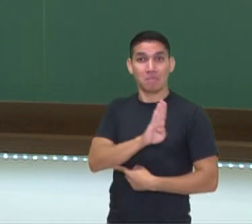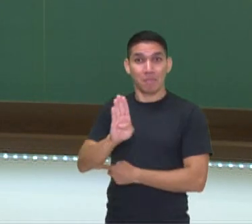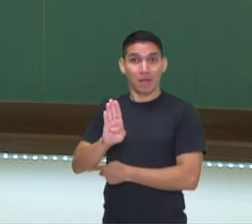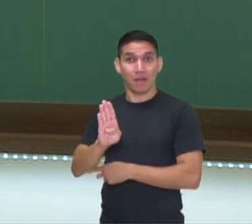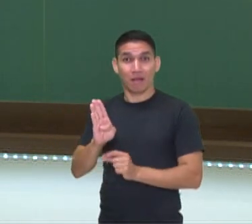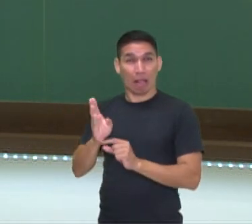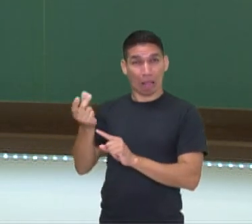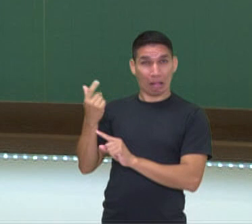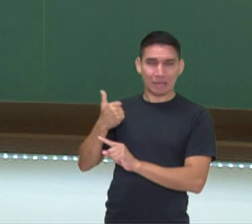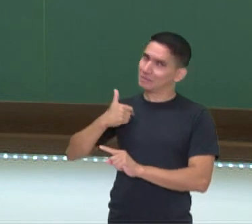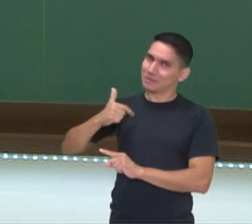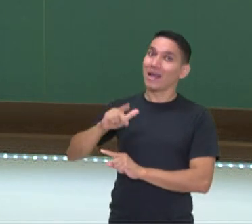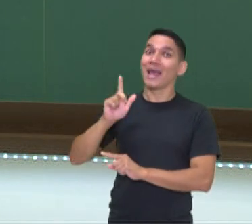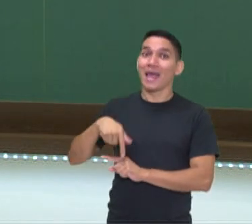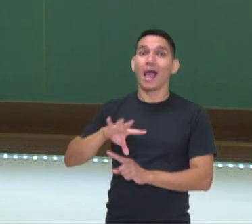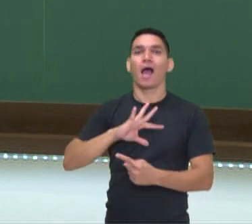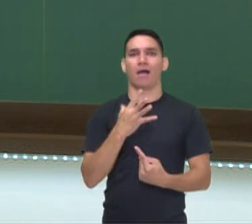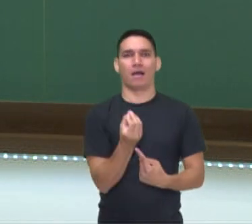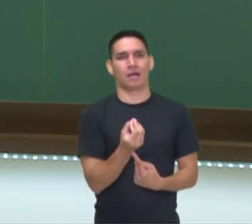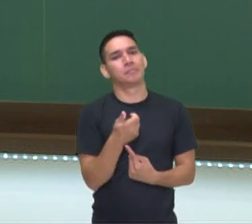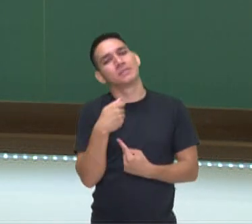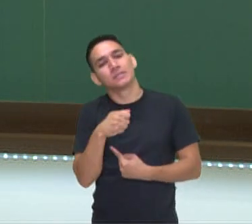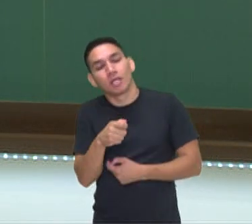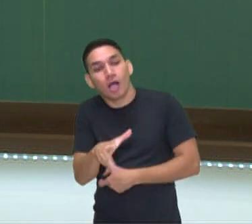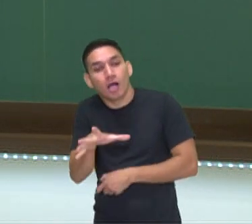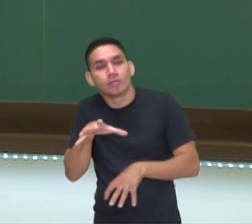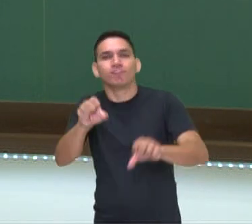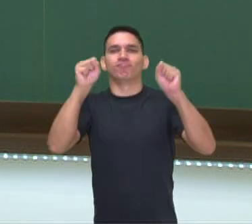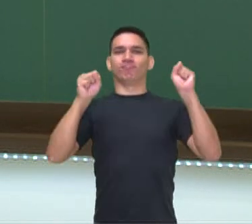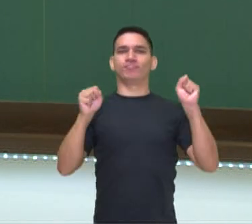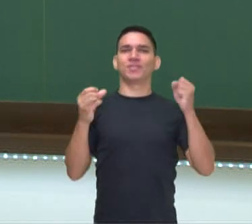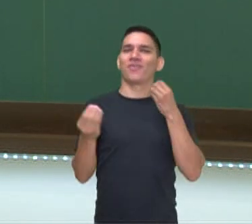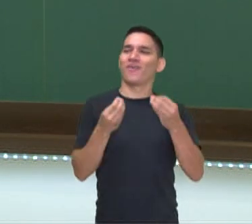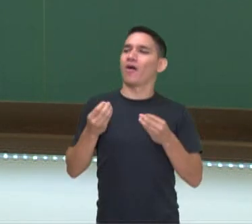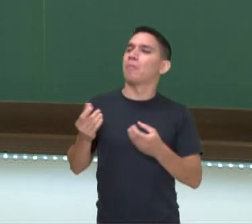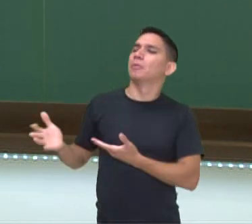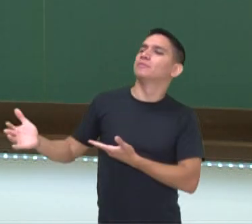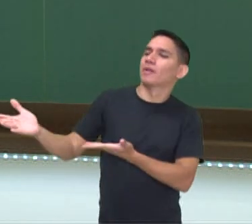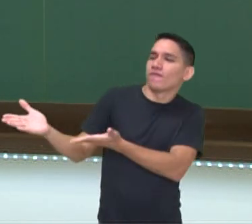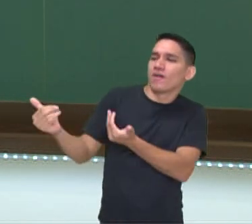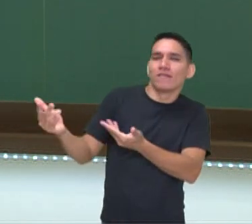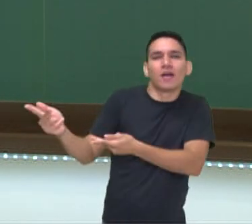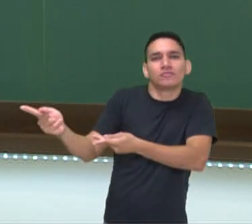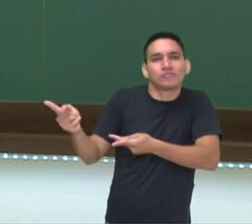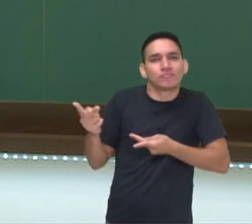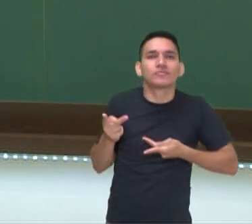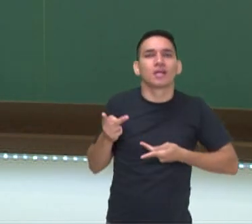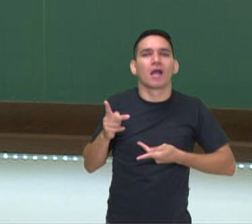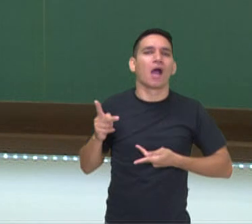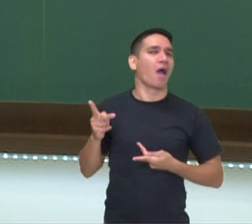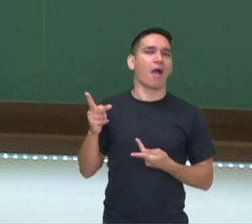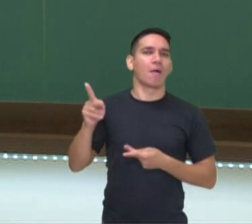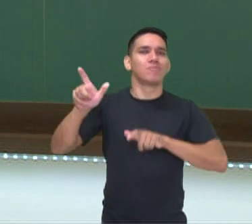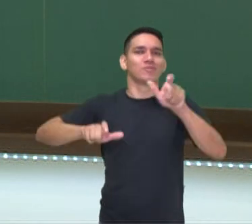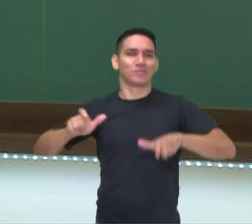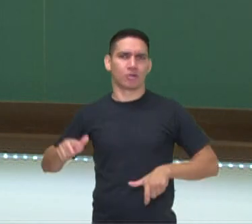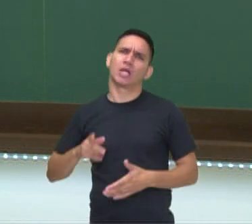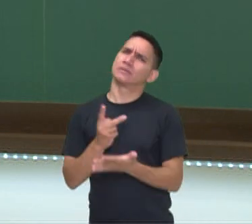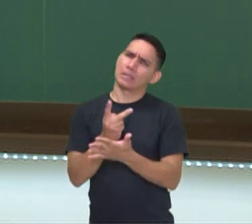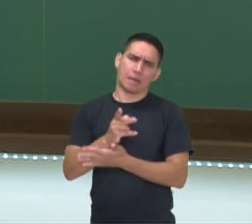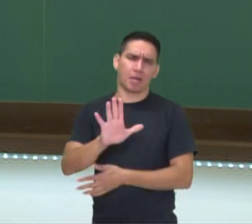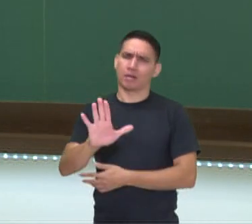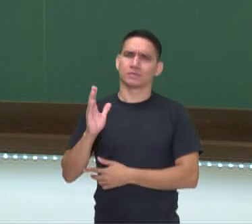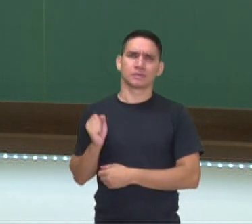arte, então tem que se agarrar nessa busca de almas, né? Com a arte, sempre foi assim desde a Idade